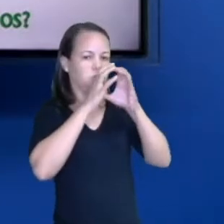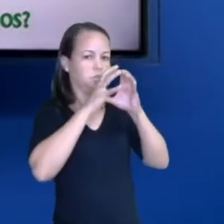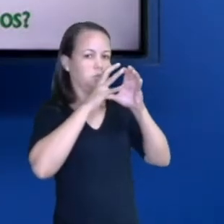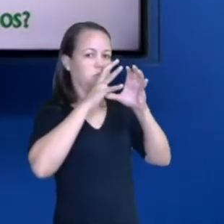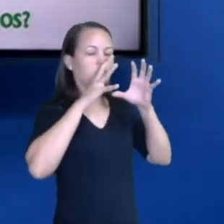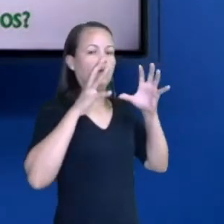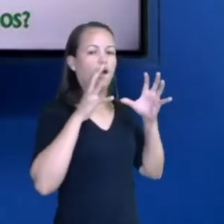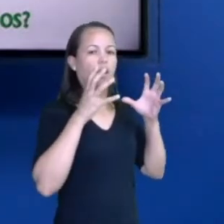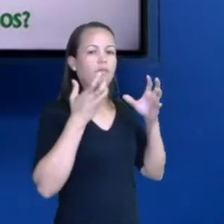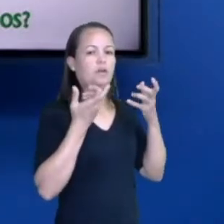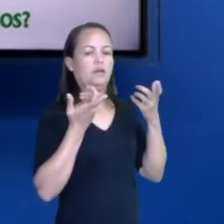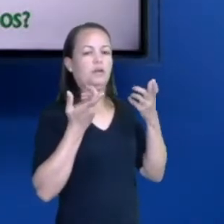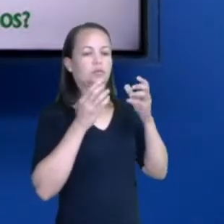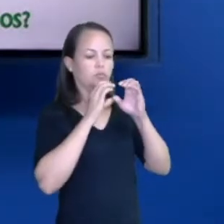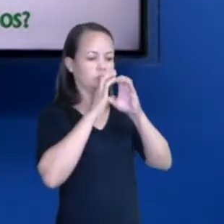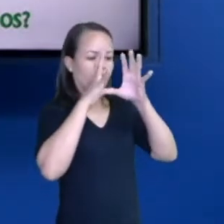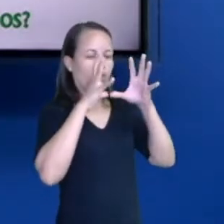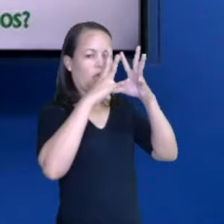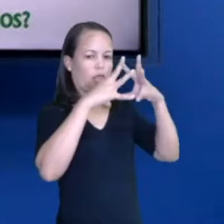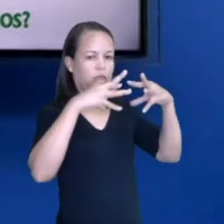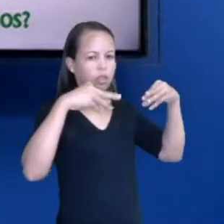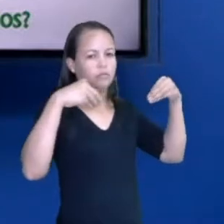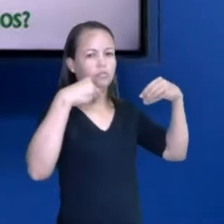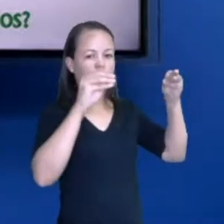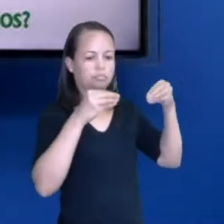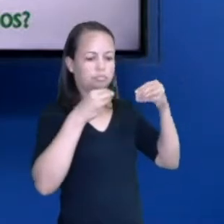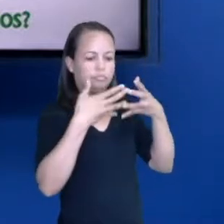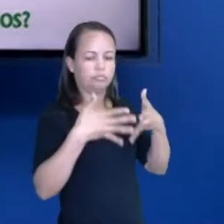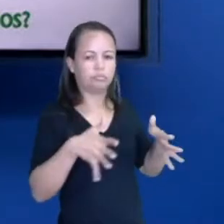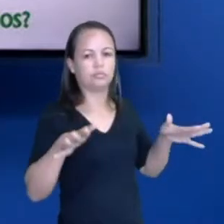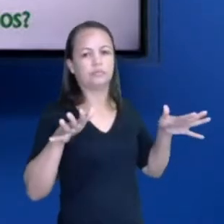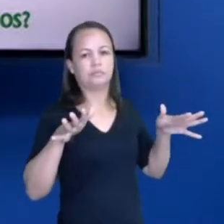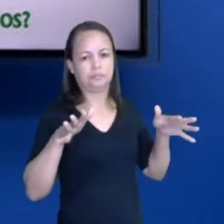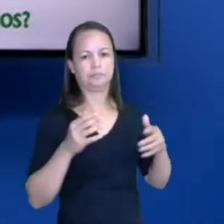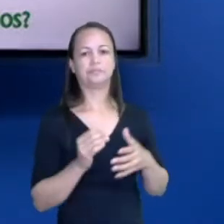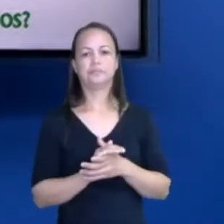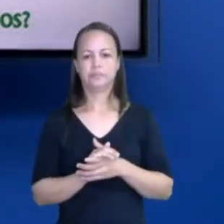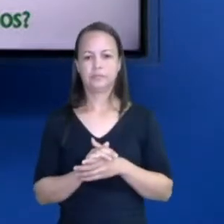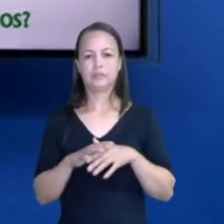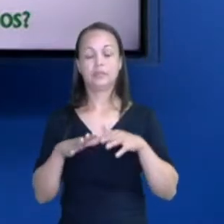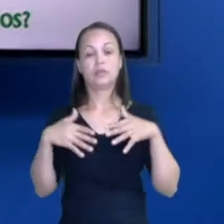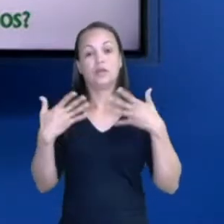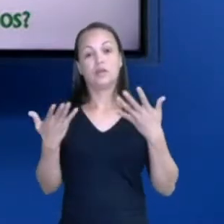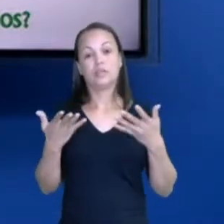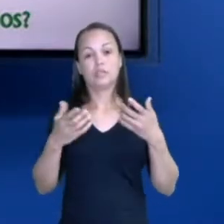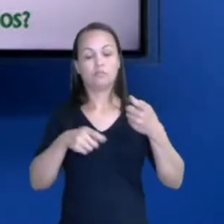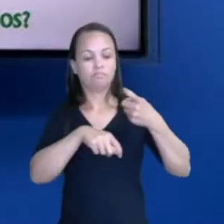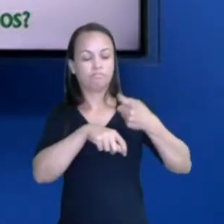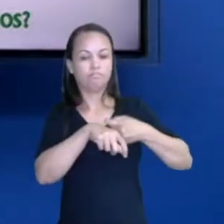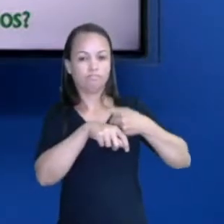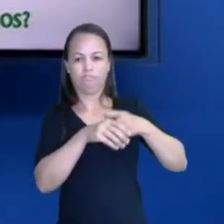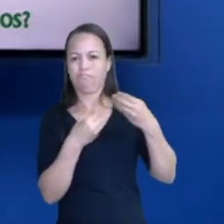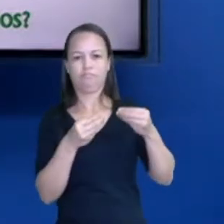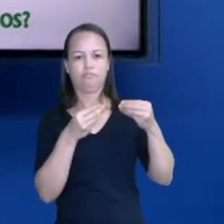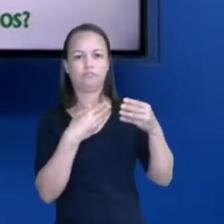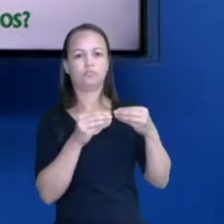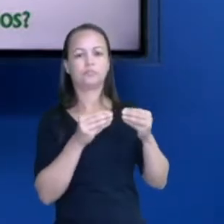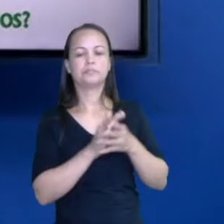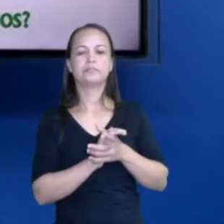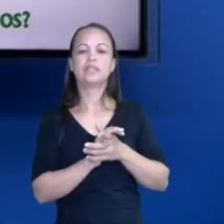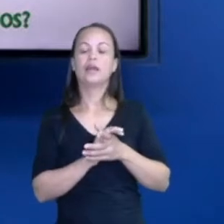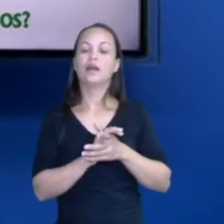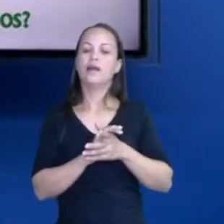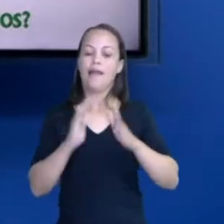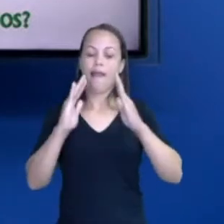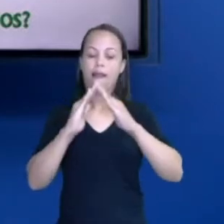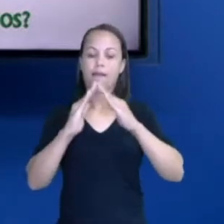soprar aquela casinha bem muito, e quando ele soprou bem muito, a casinha foi para os ares, não é isso? Porque ela não tinha tanta resistência. A casinha de madeira